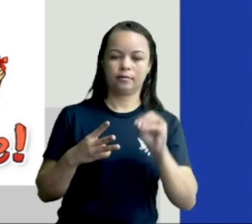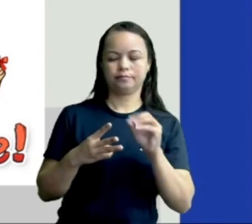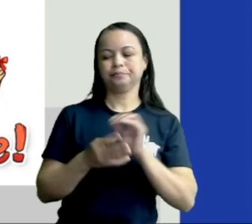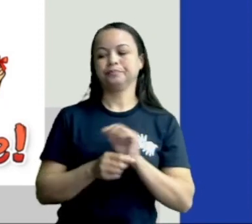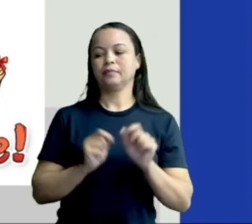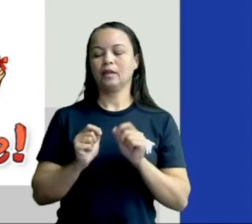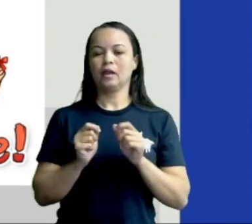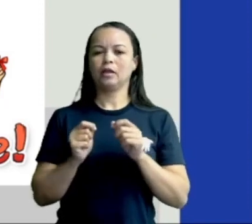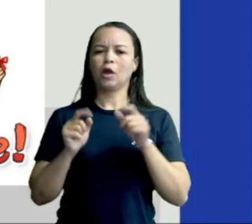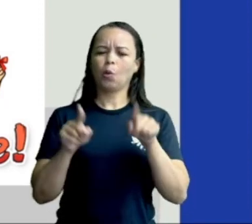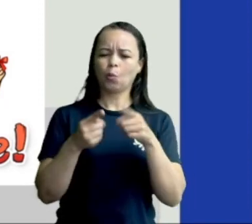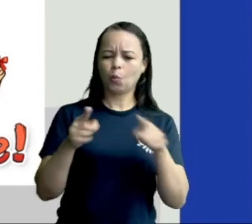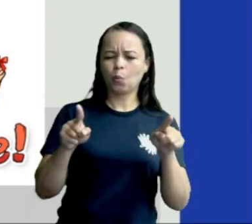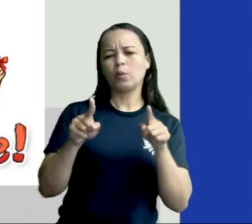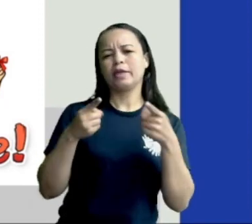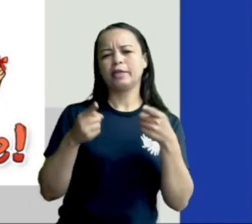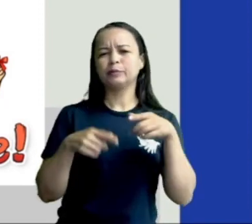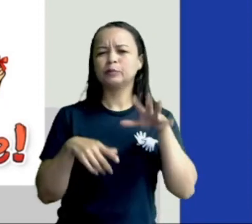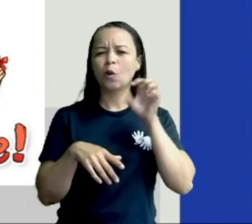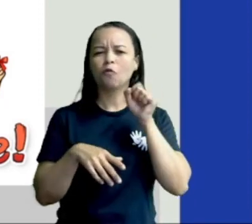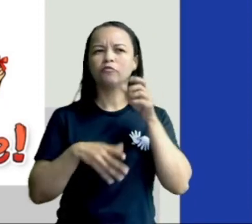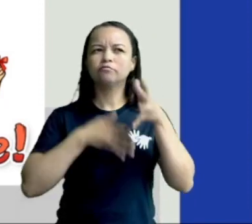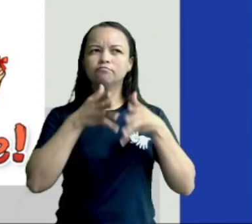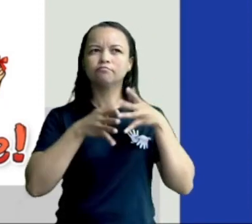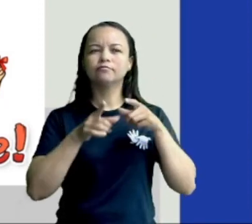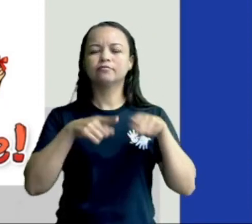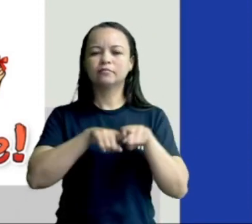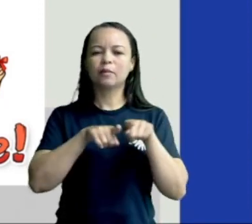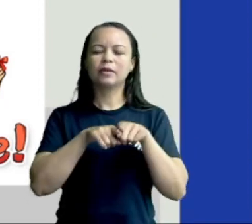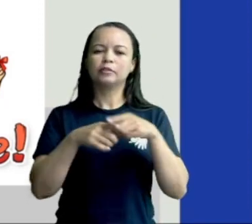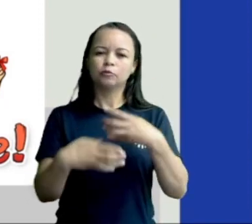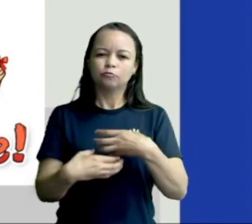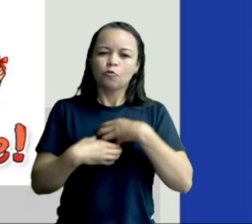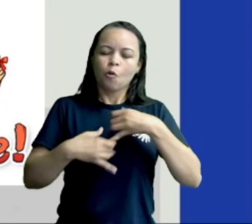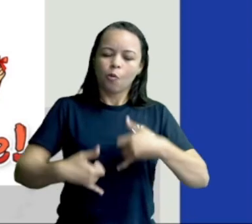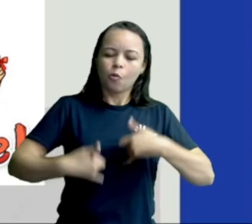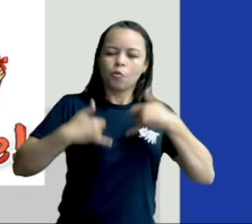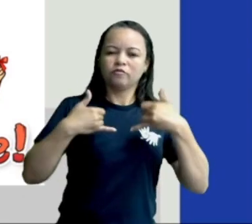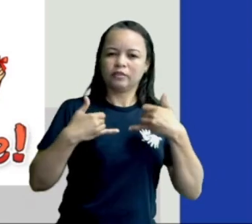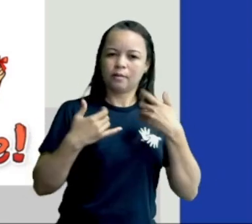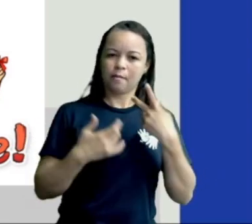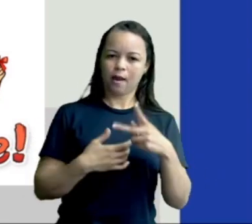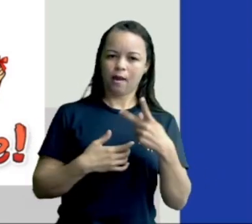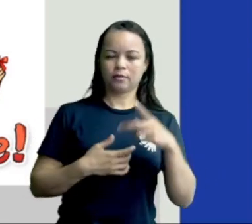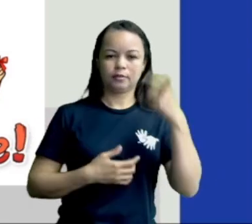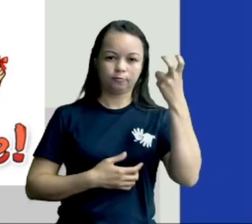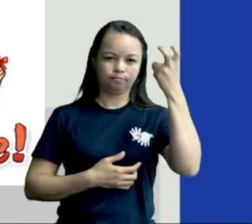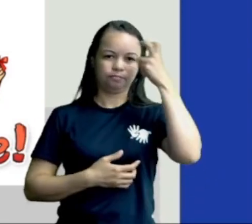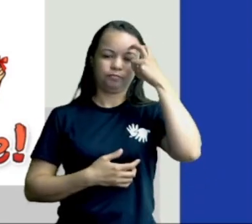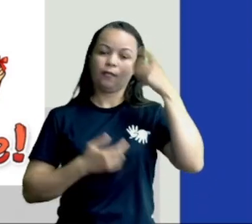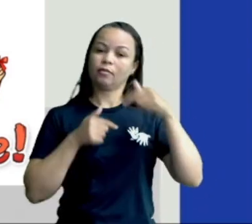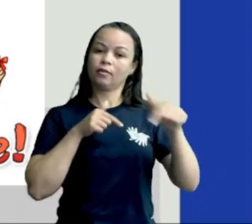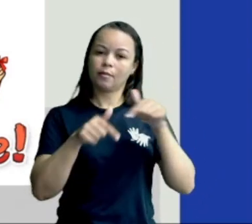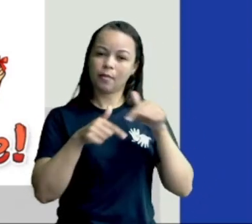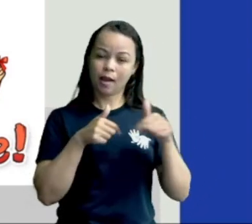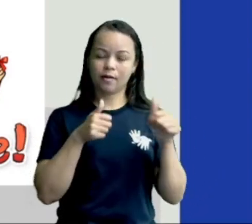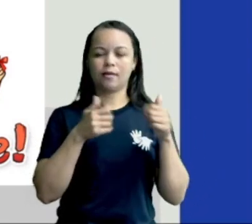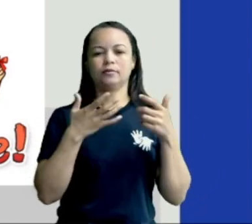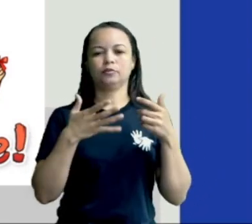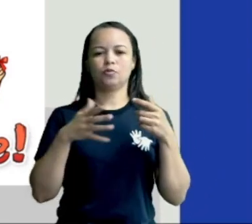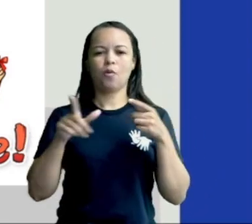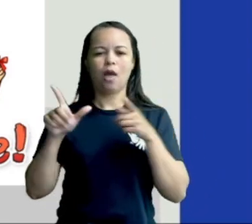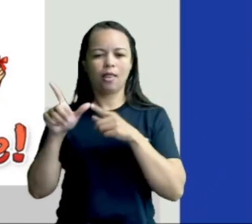desculpa. Quando tocar o hino da sua cidade, sinta orgulho de fazer parte dessa cultura. Trabalhamos bem a letra,